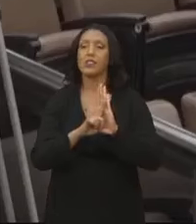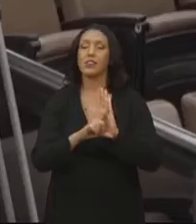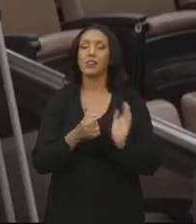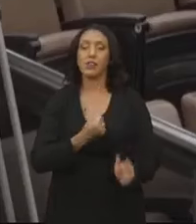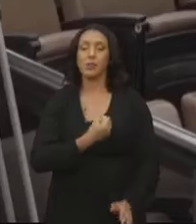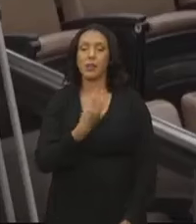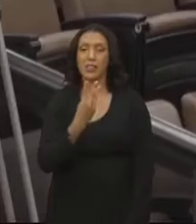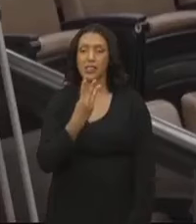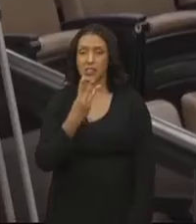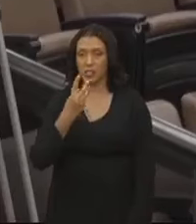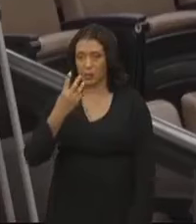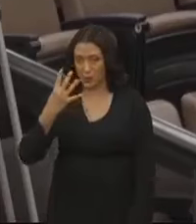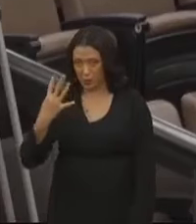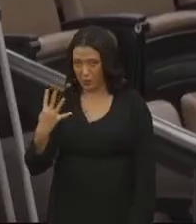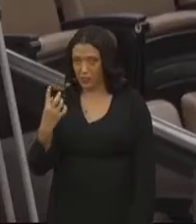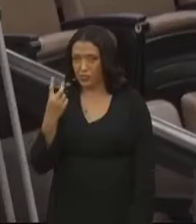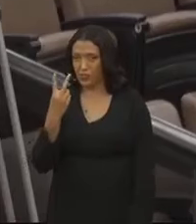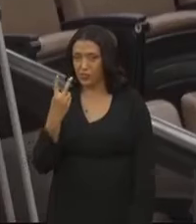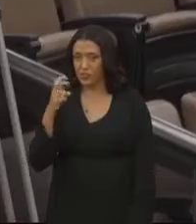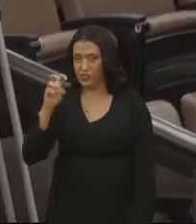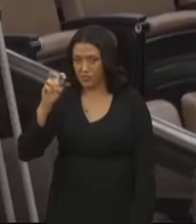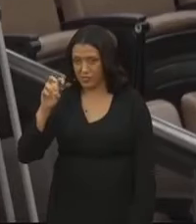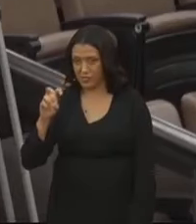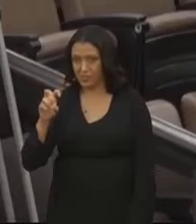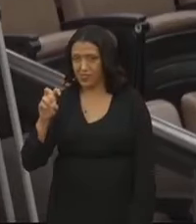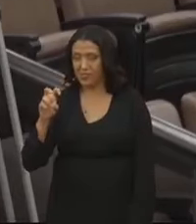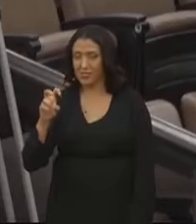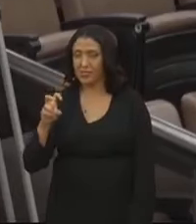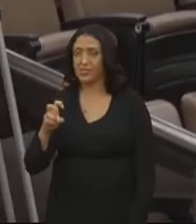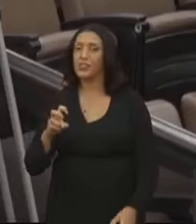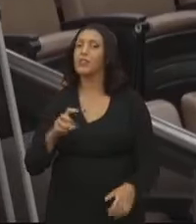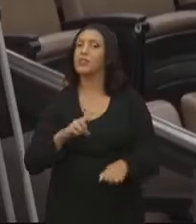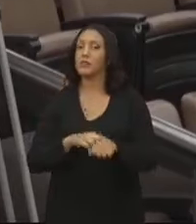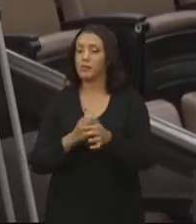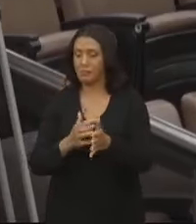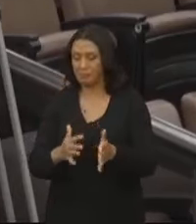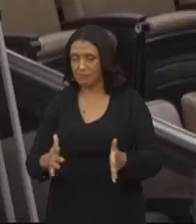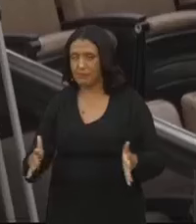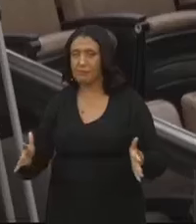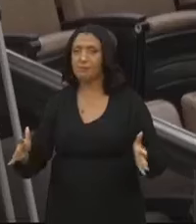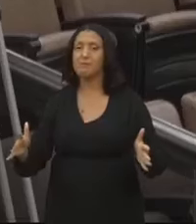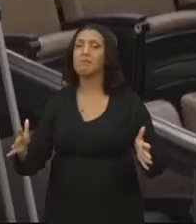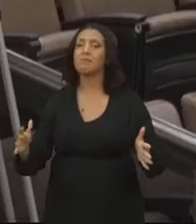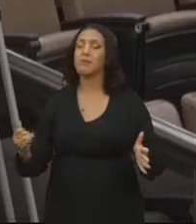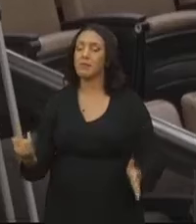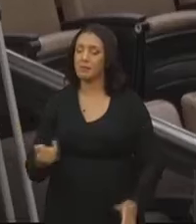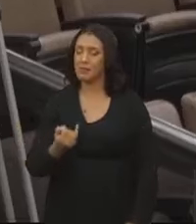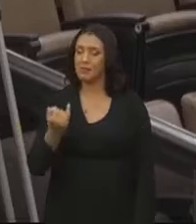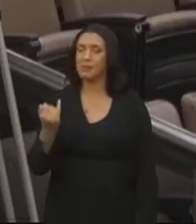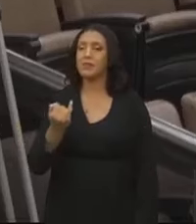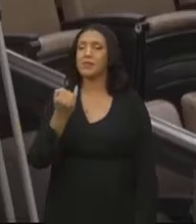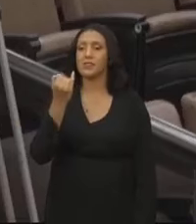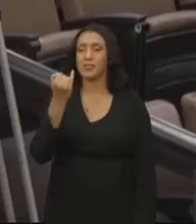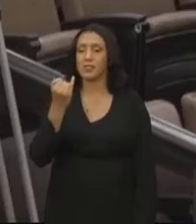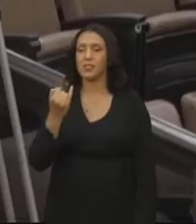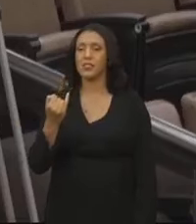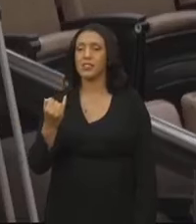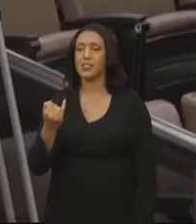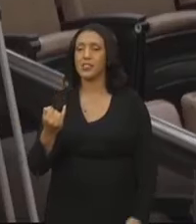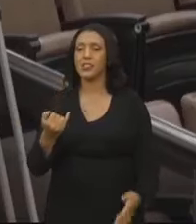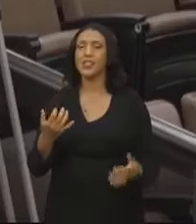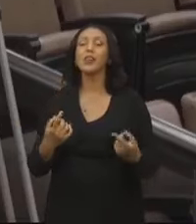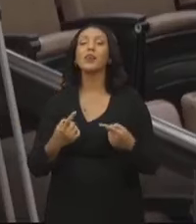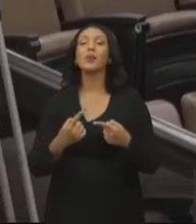34/25, nesse momento histórico, aonde o bairro, a entrada da cidade